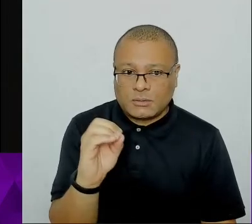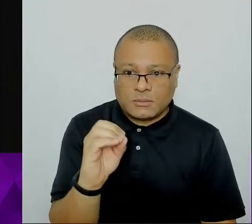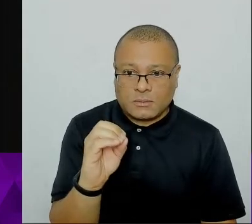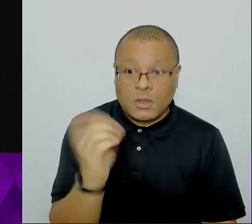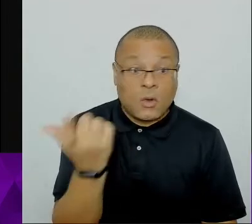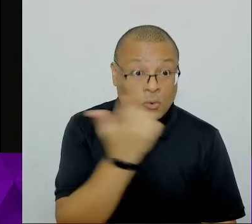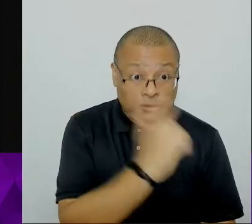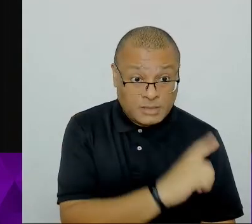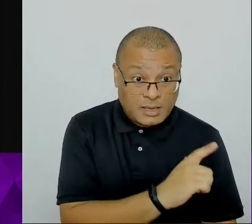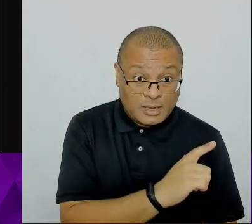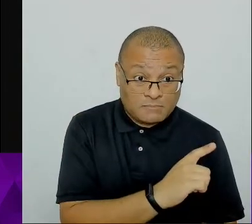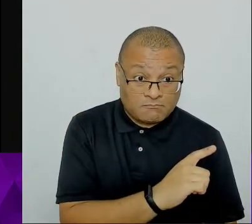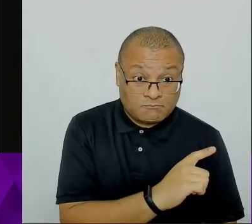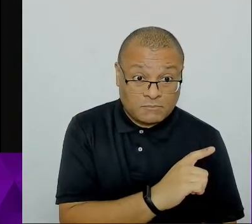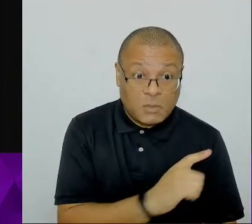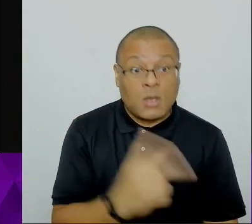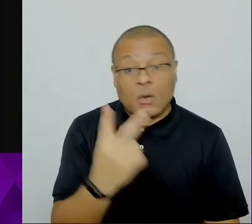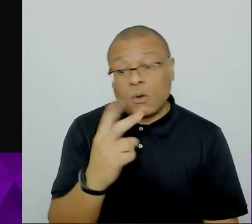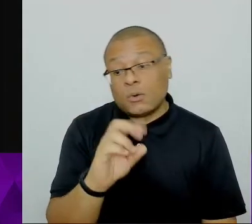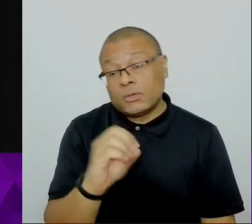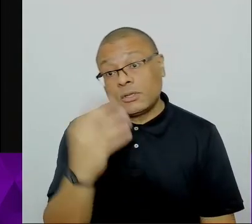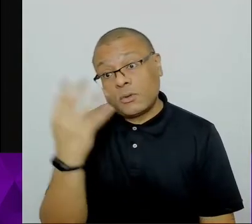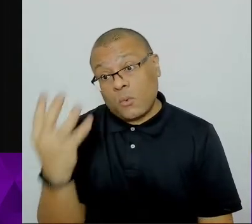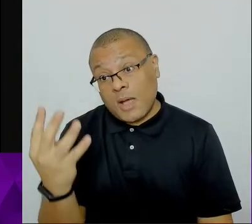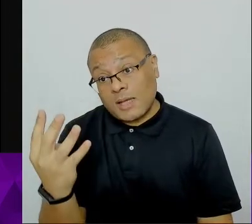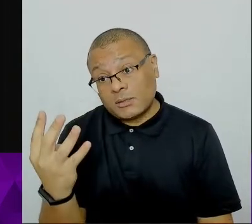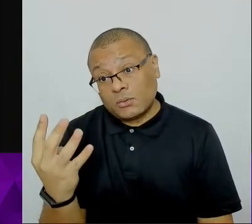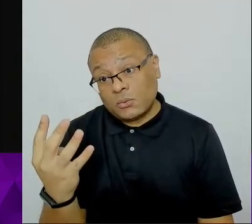sucesso, a gente coloca o 200 ou 204. O 204 é